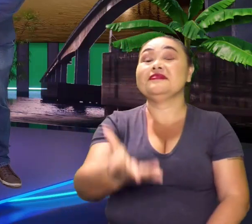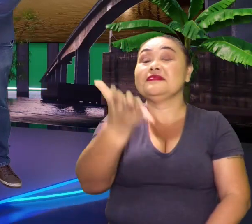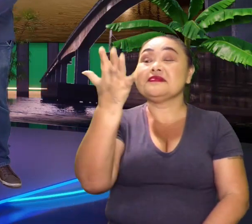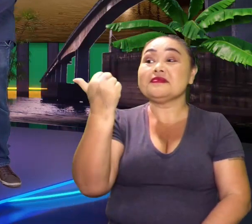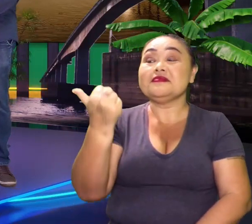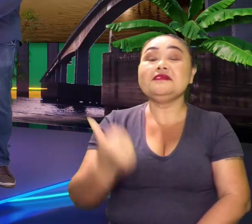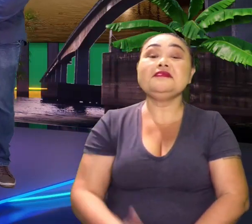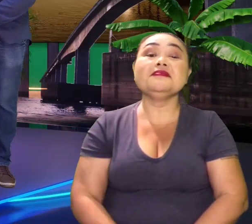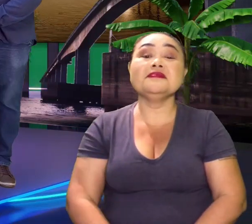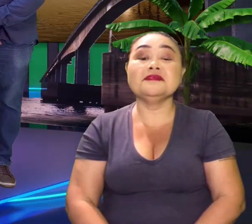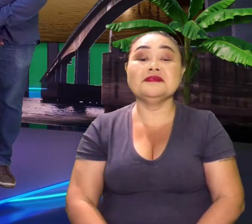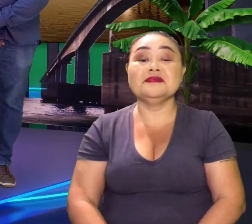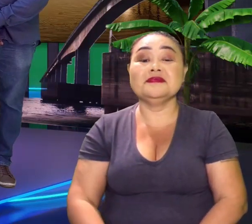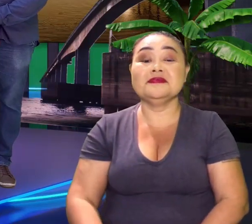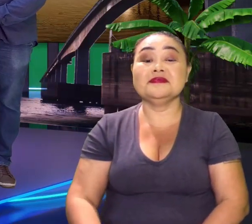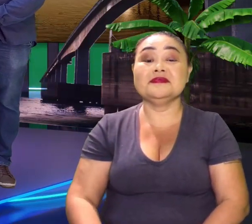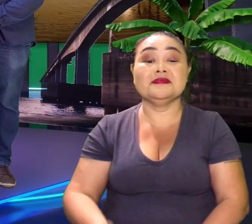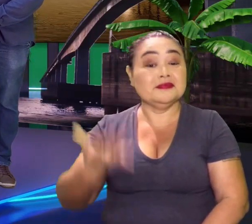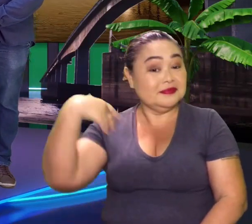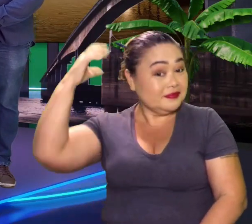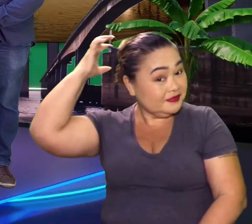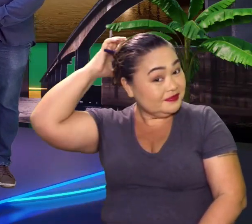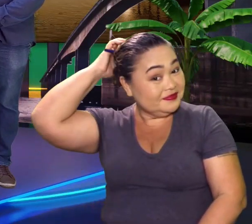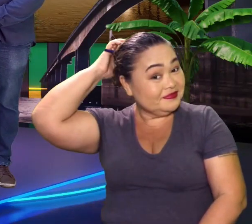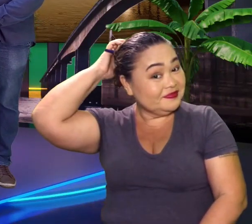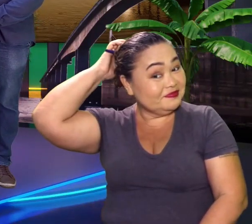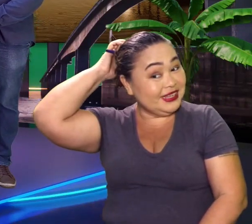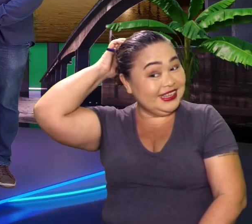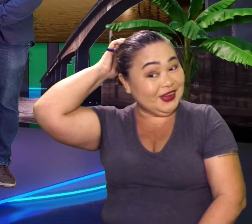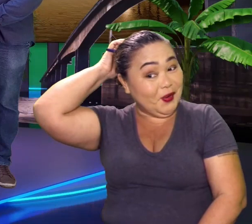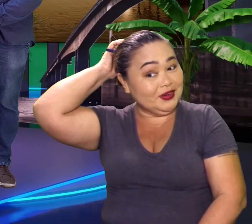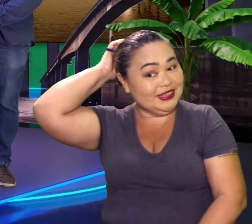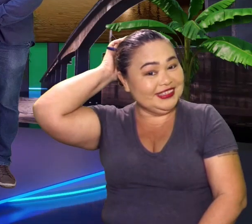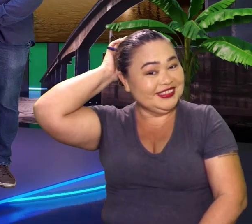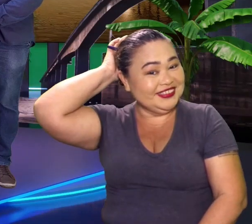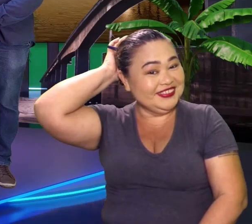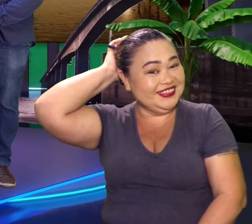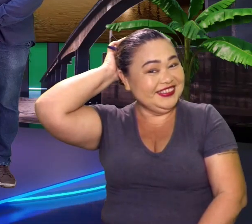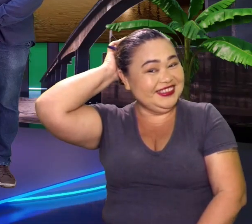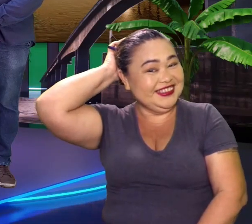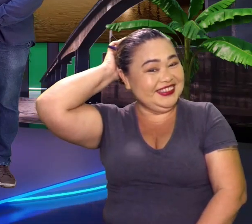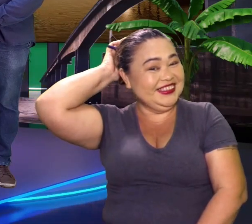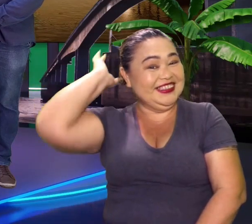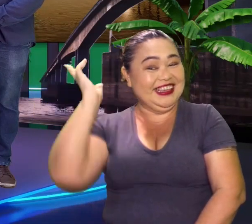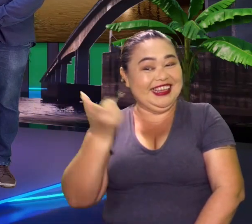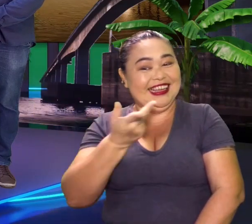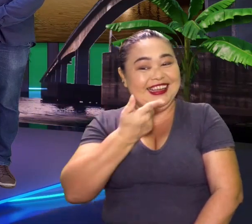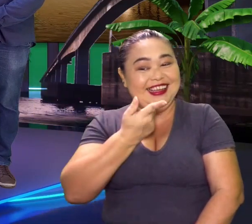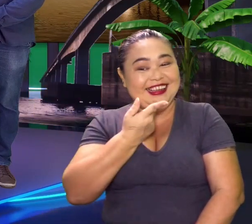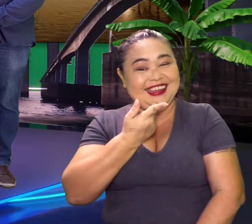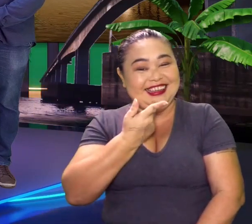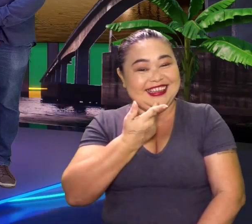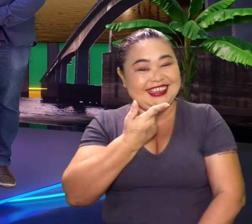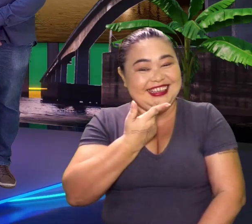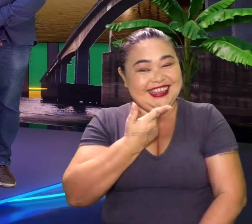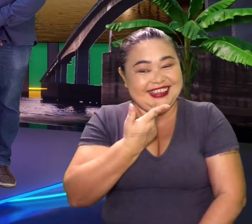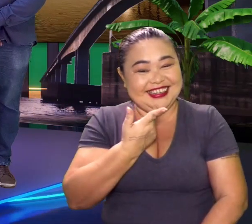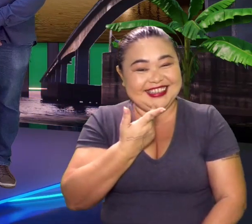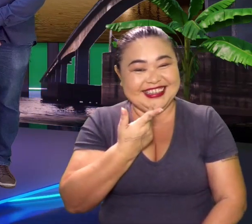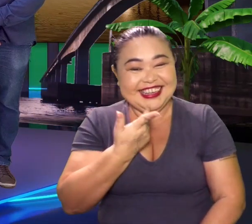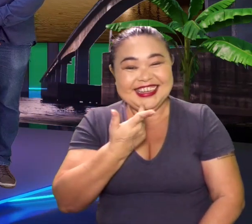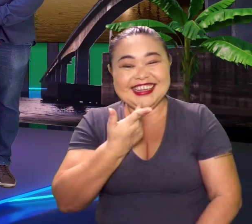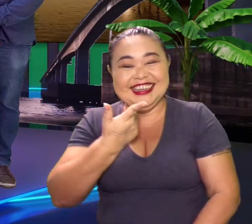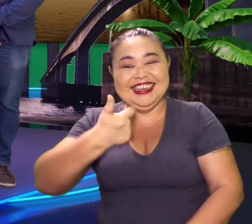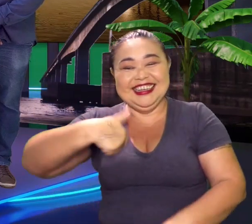Olha só, Aldelinda, olha só, vou falar aqui. Vou falar, não tem esse negócio de olha não. Uma